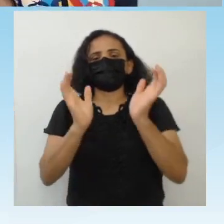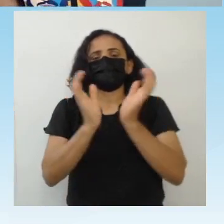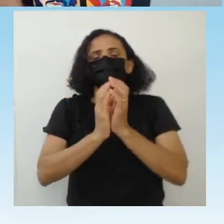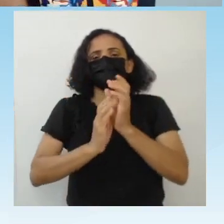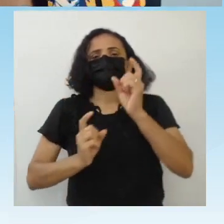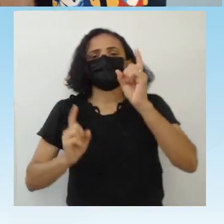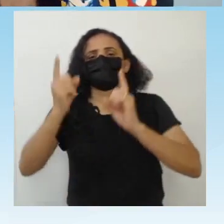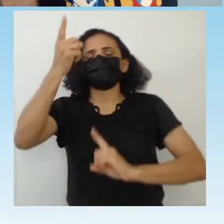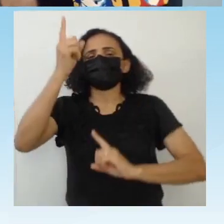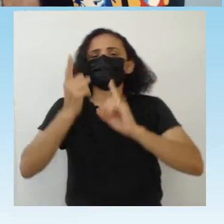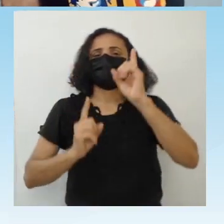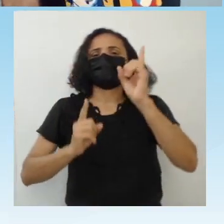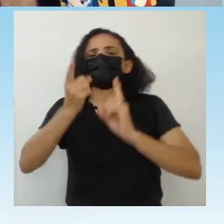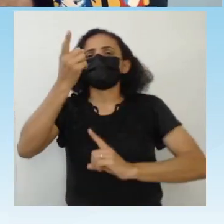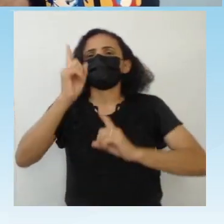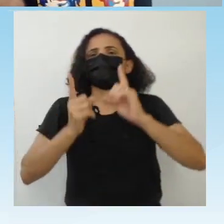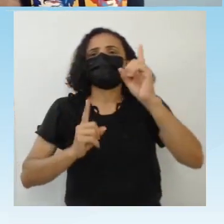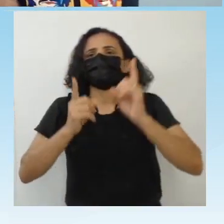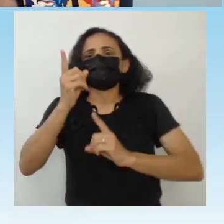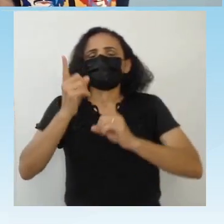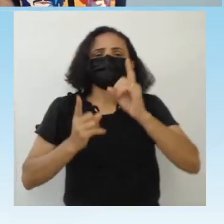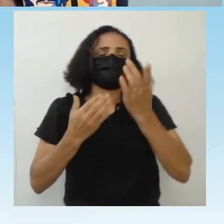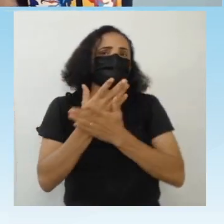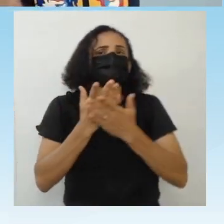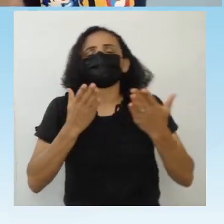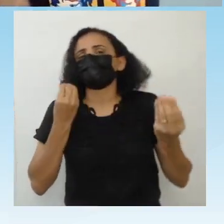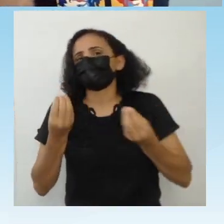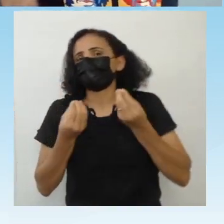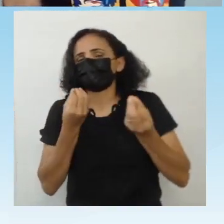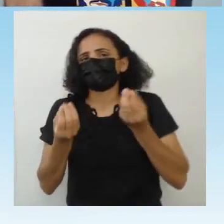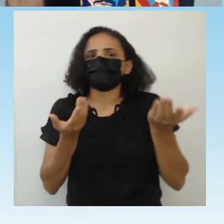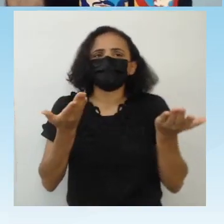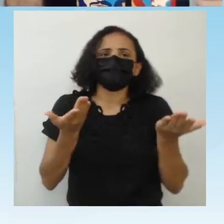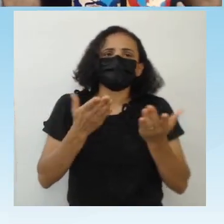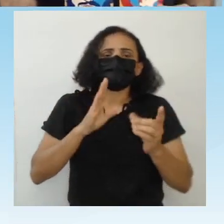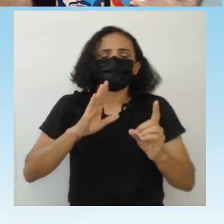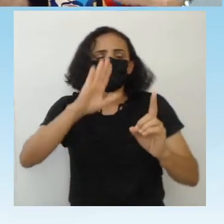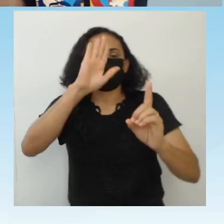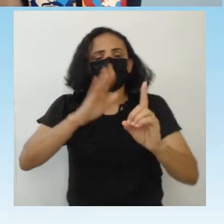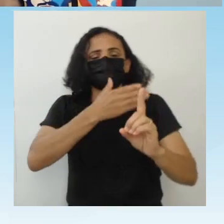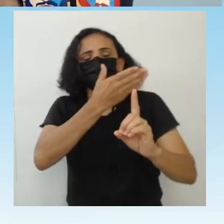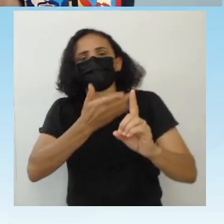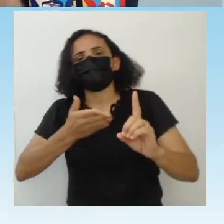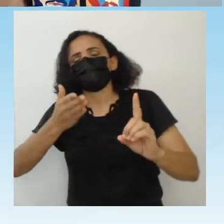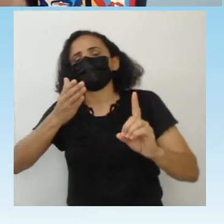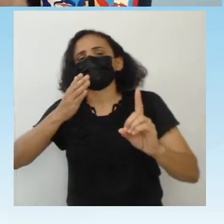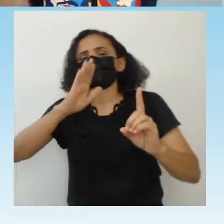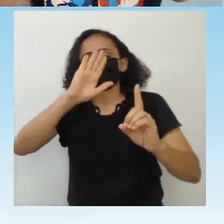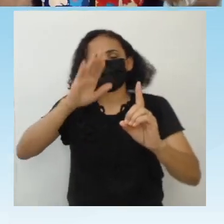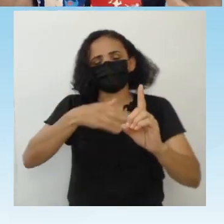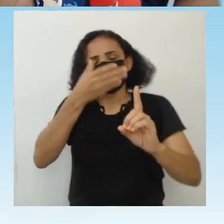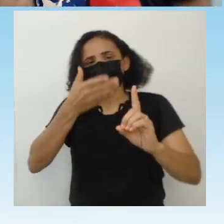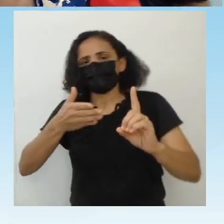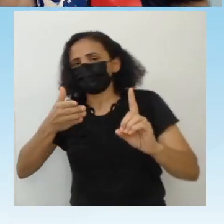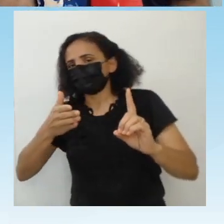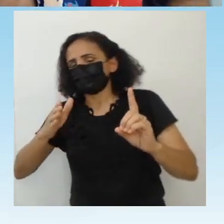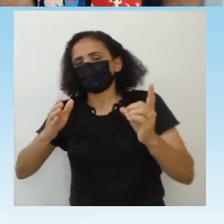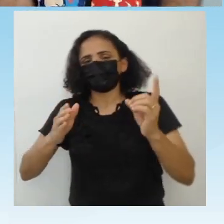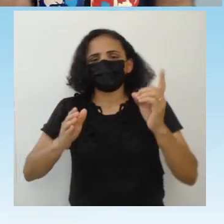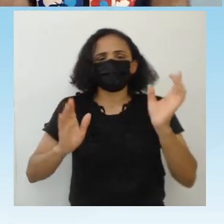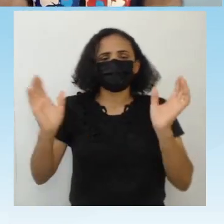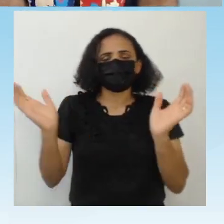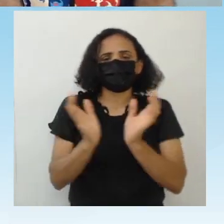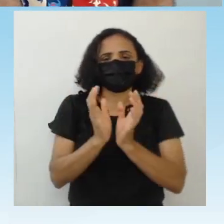e o coroada tem muito a ver com a coroa, que remete à ideia do rei Momo, né? Então, foi consagrada